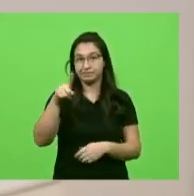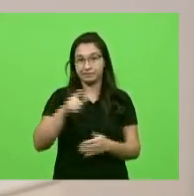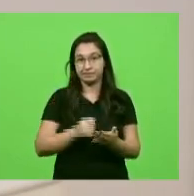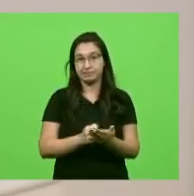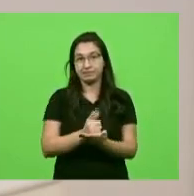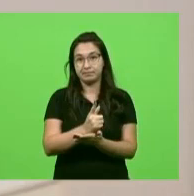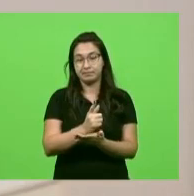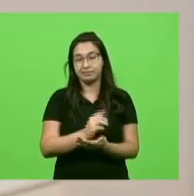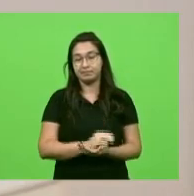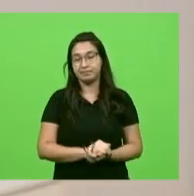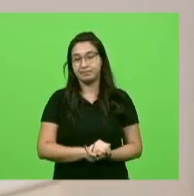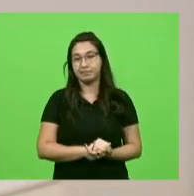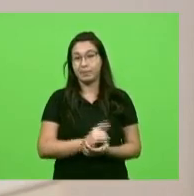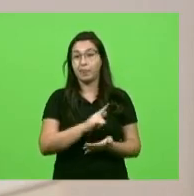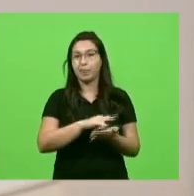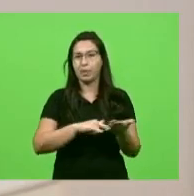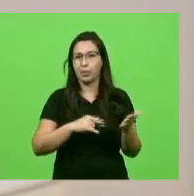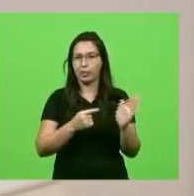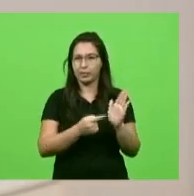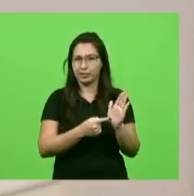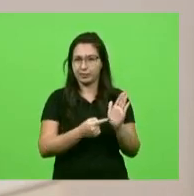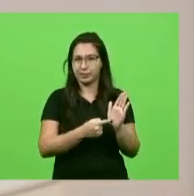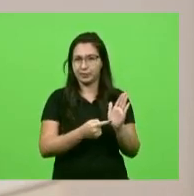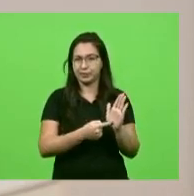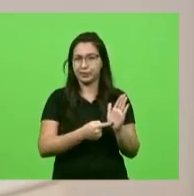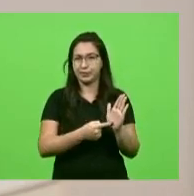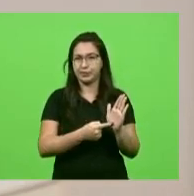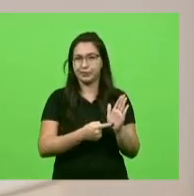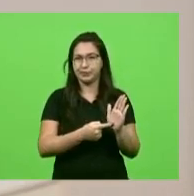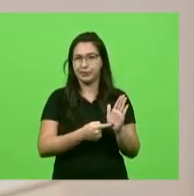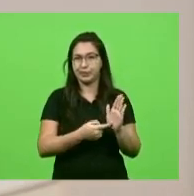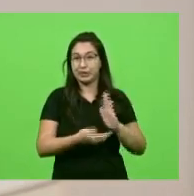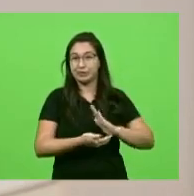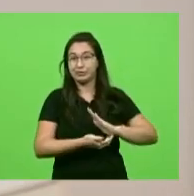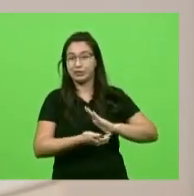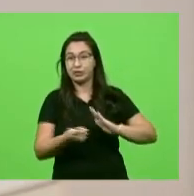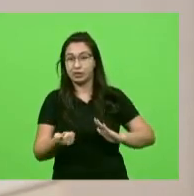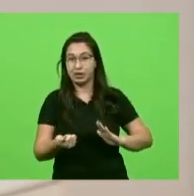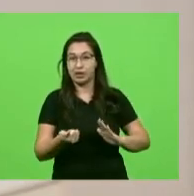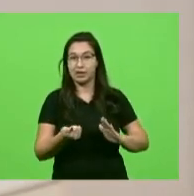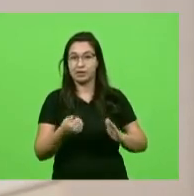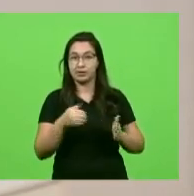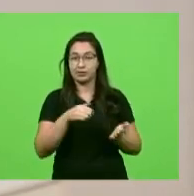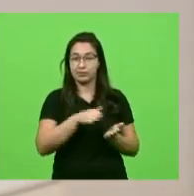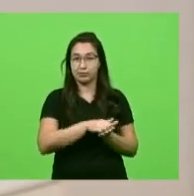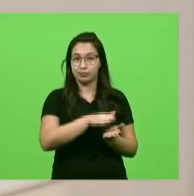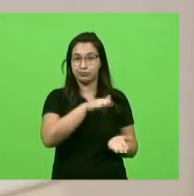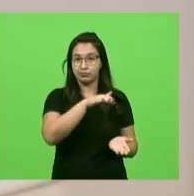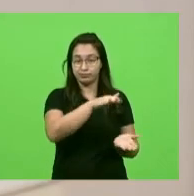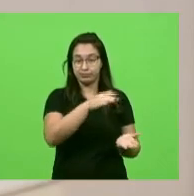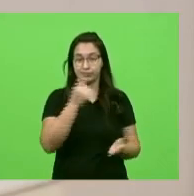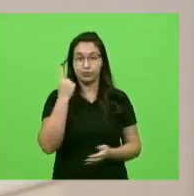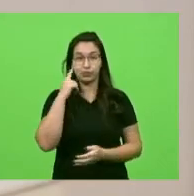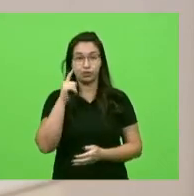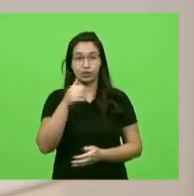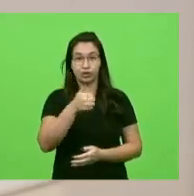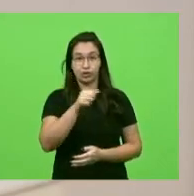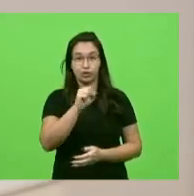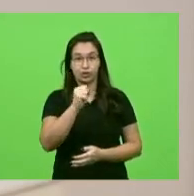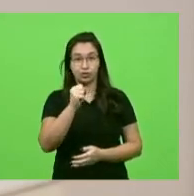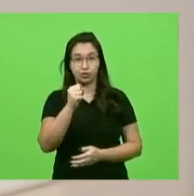O documento, entretanto, foi desentranhado dos autos do processo administrativo ainda em